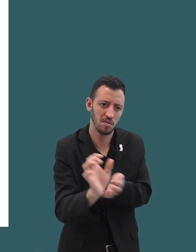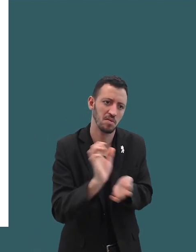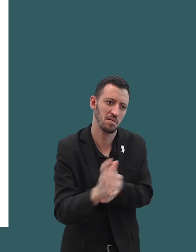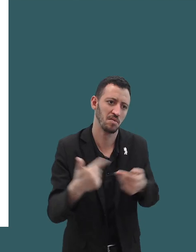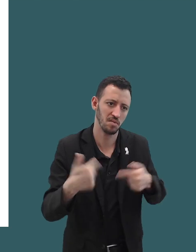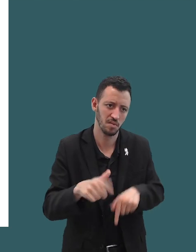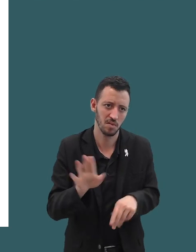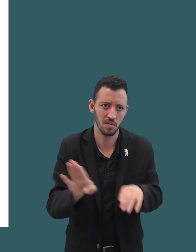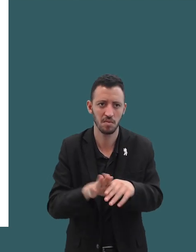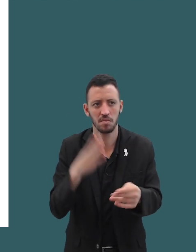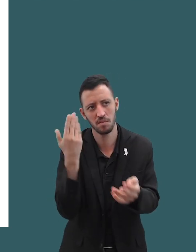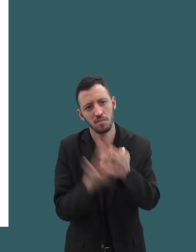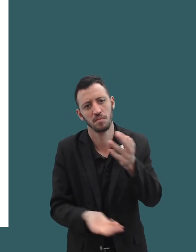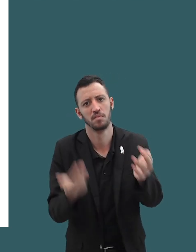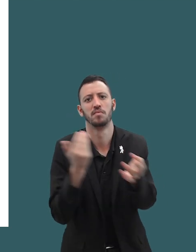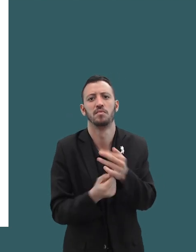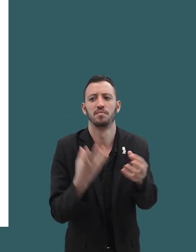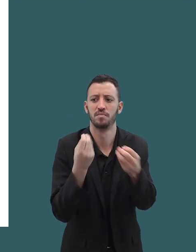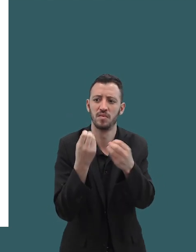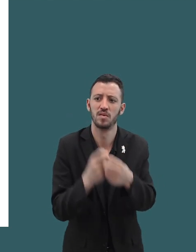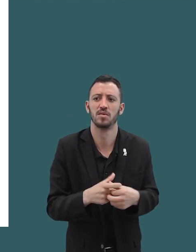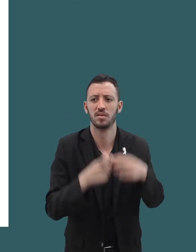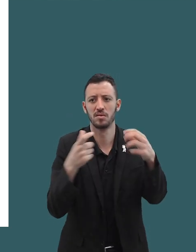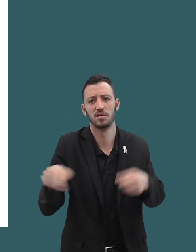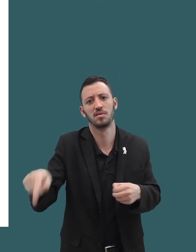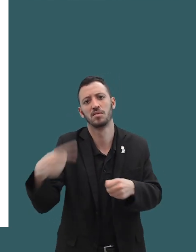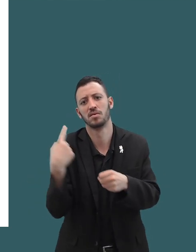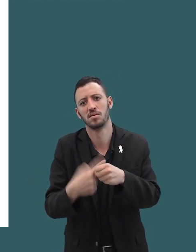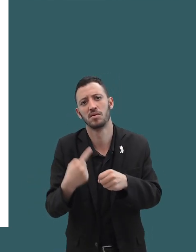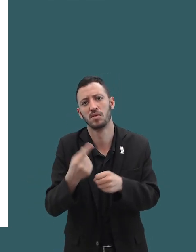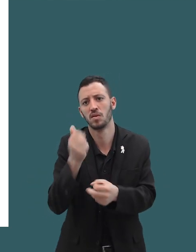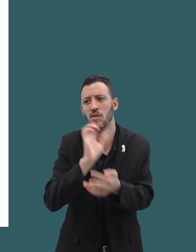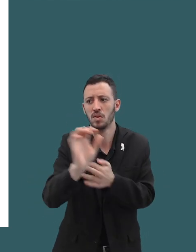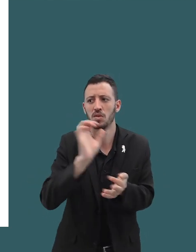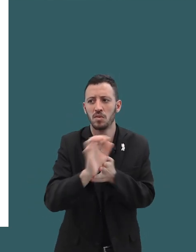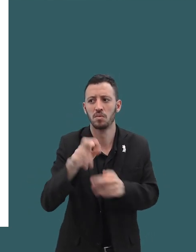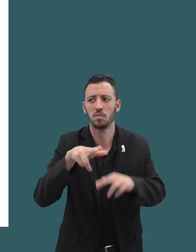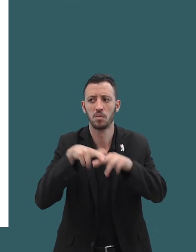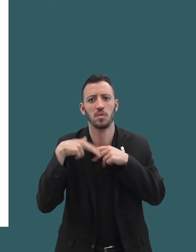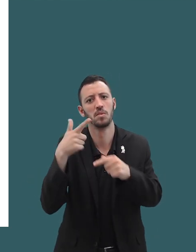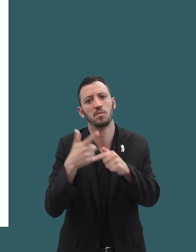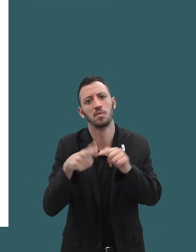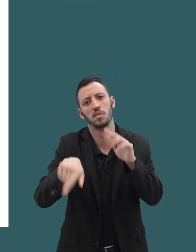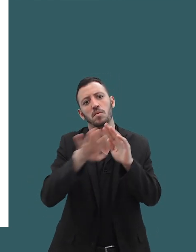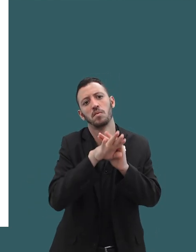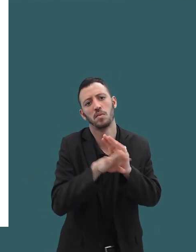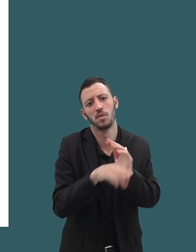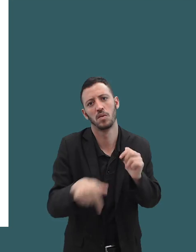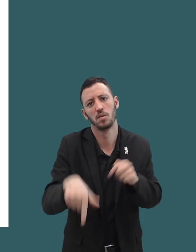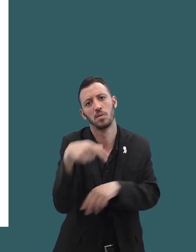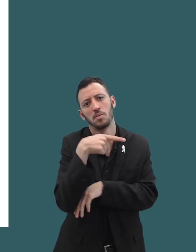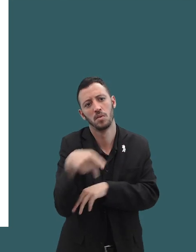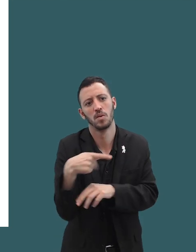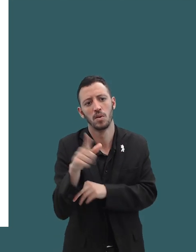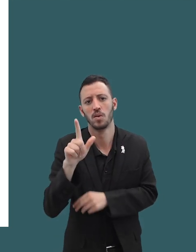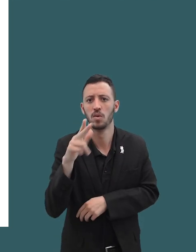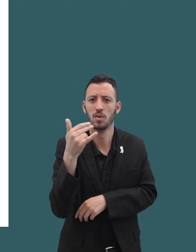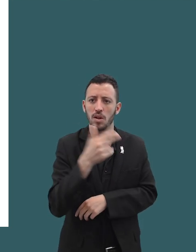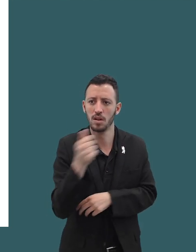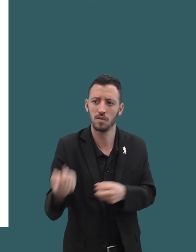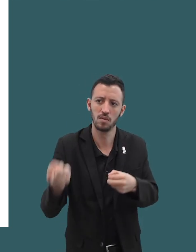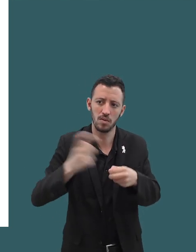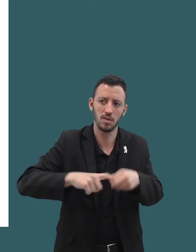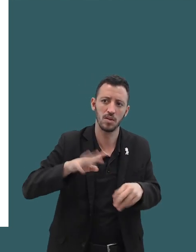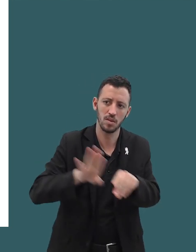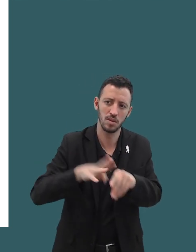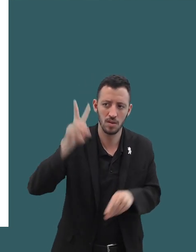verbas, né? Nós tivemos perdas muito grandes dos recursos por causa dos problemas do país, né? E a Ruana voltou, estava